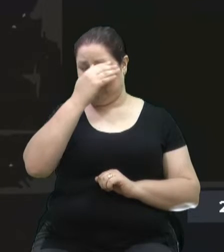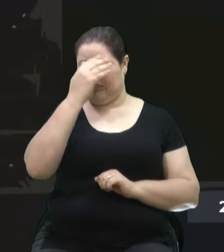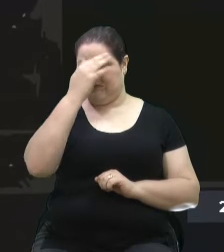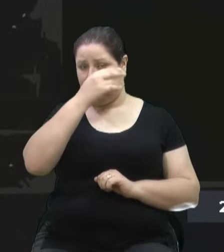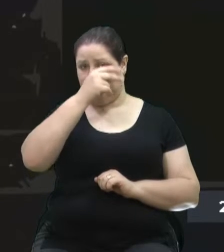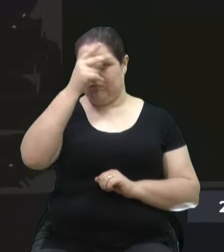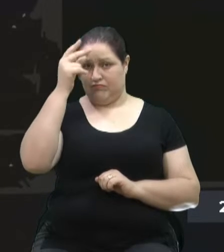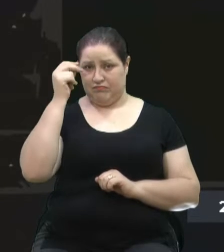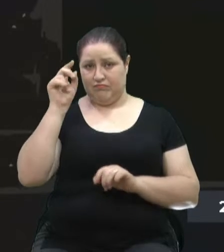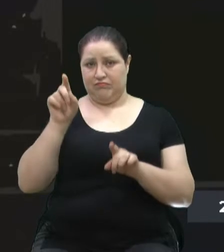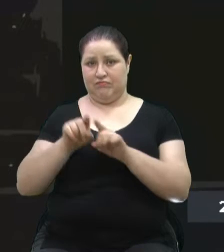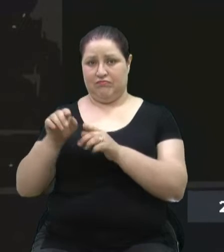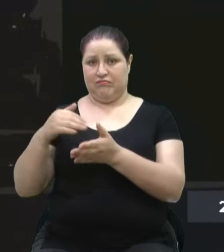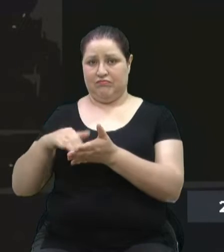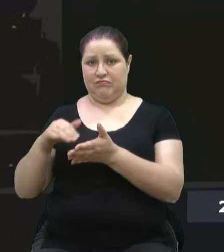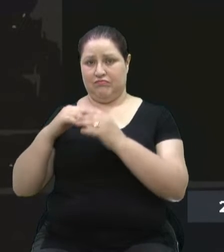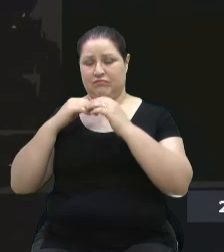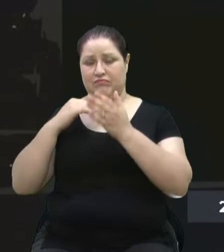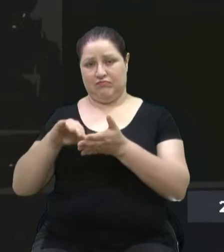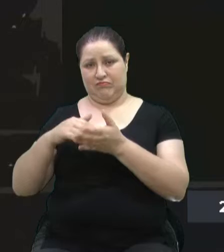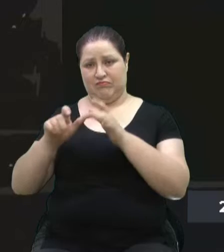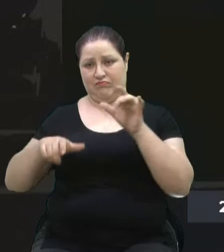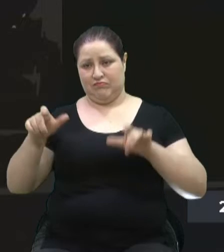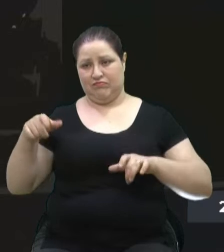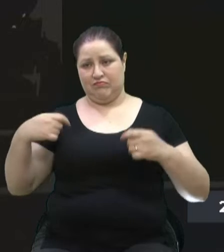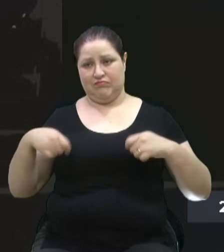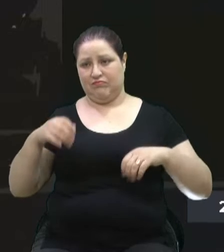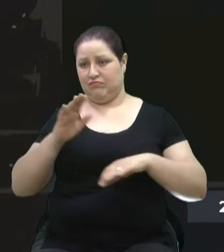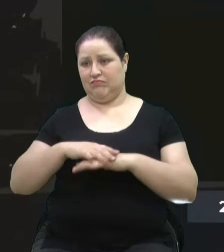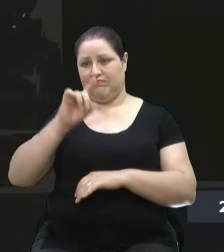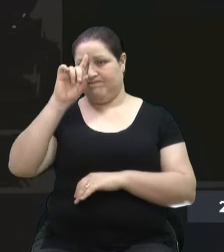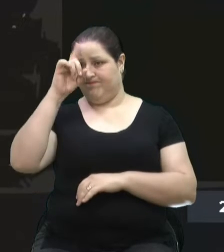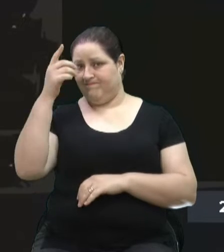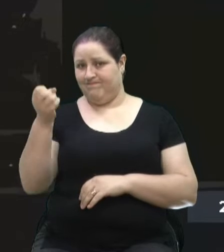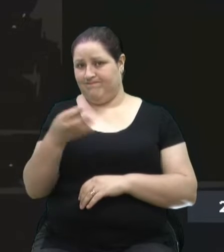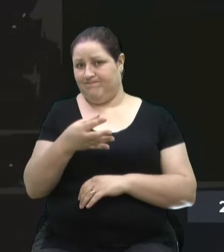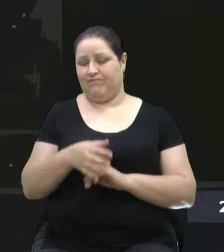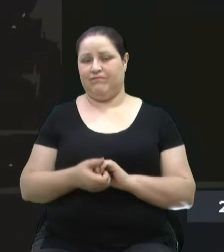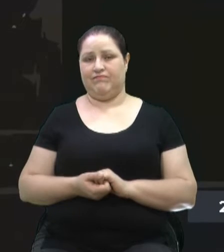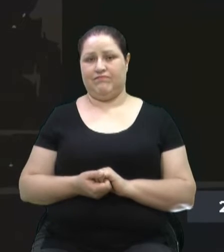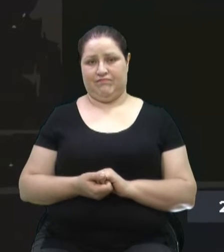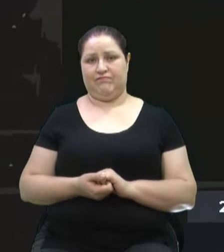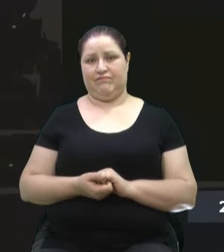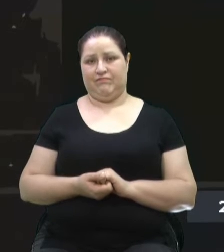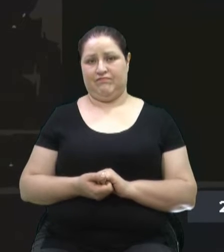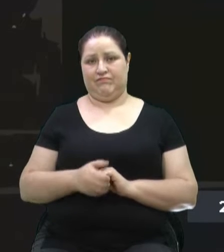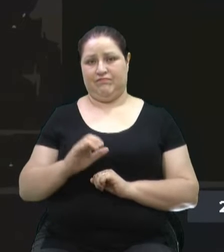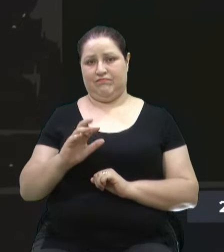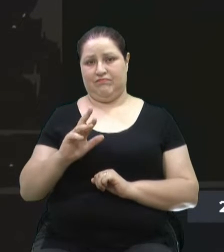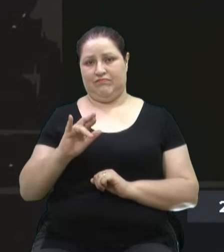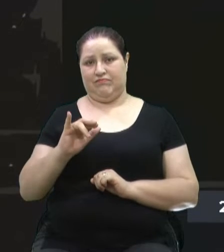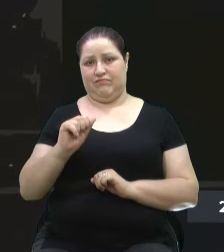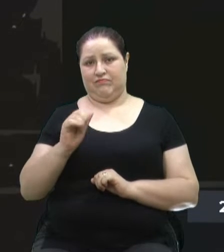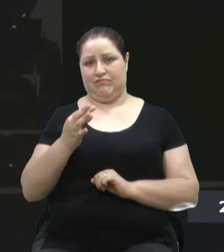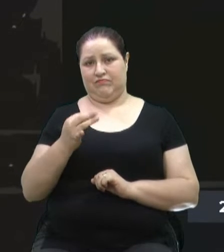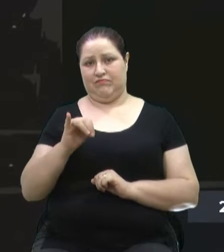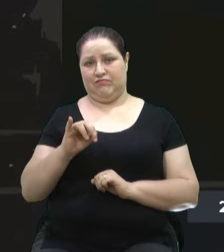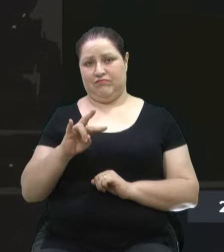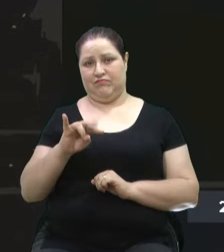mais a criatividade. Não importa a gestão, o prefeito que assuma o executivo, estão sempre